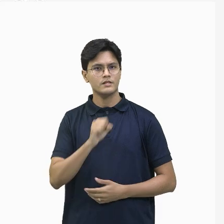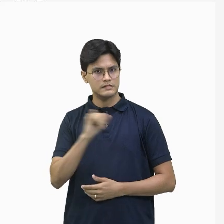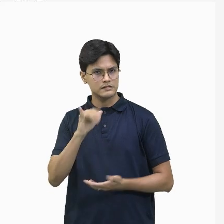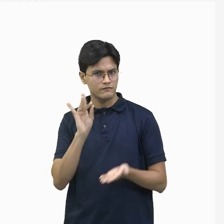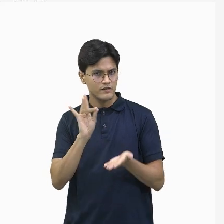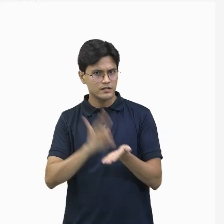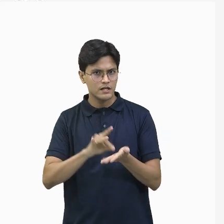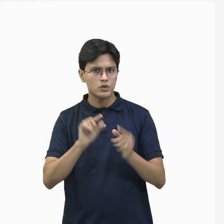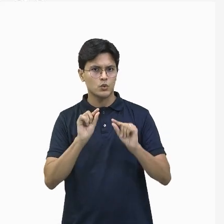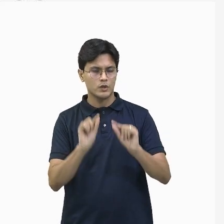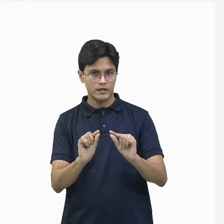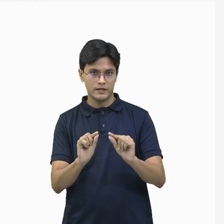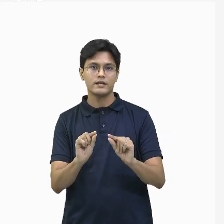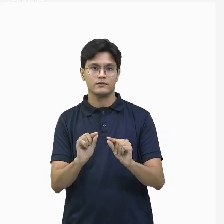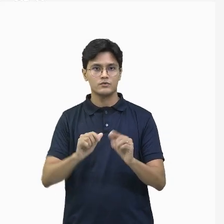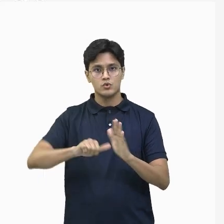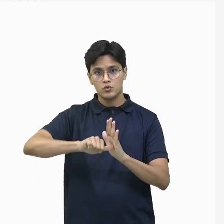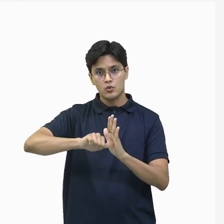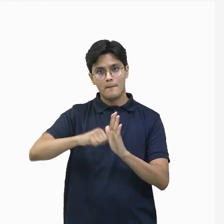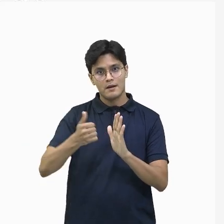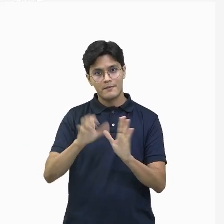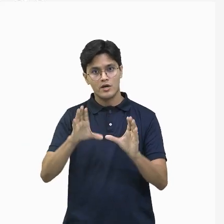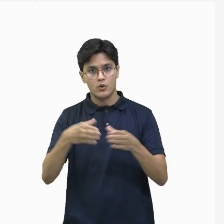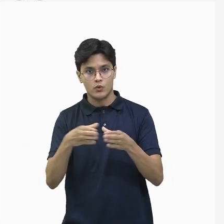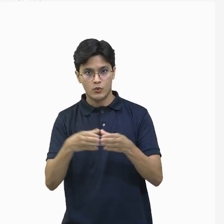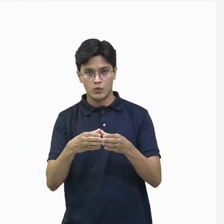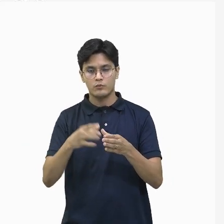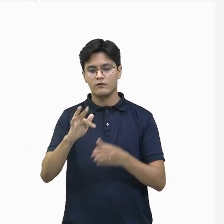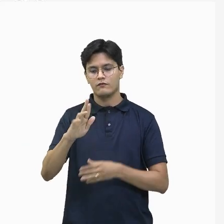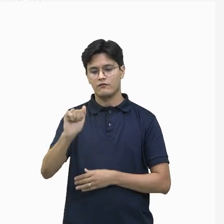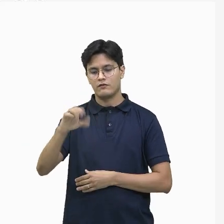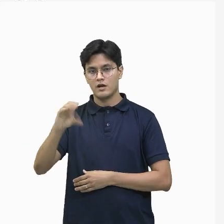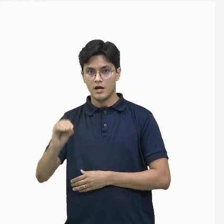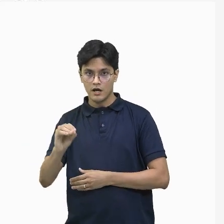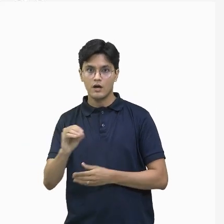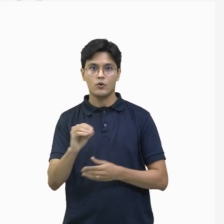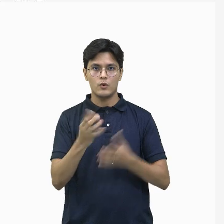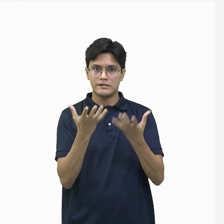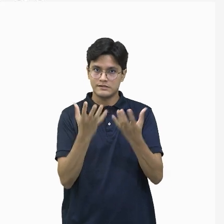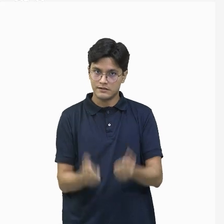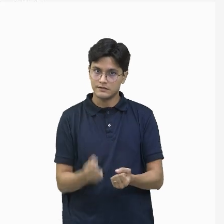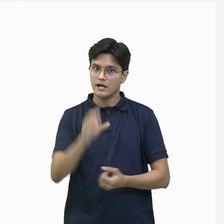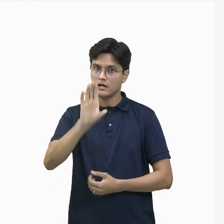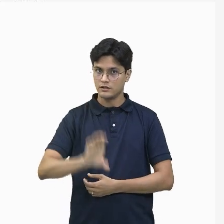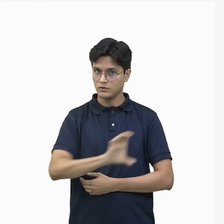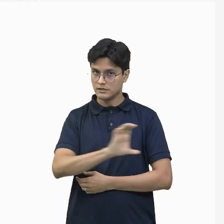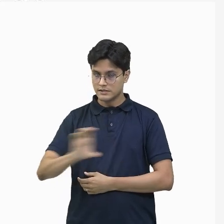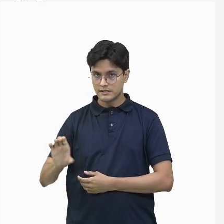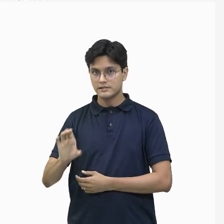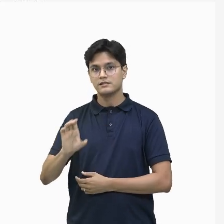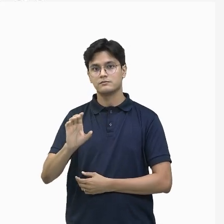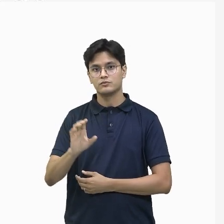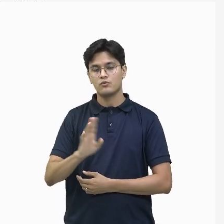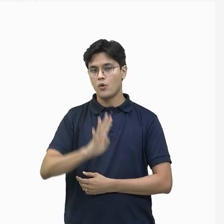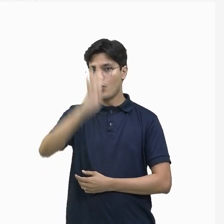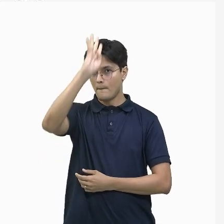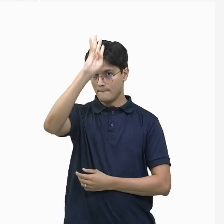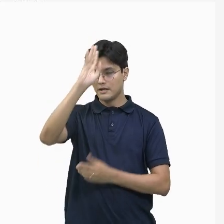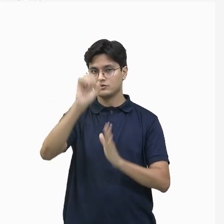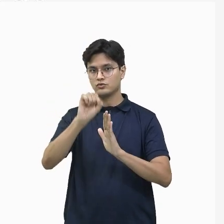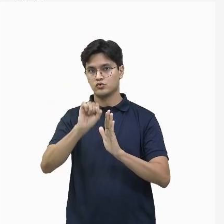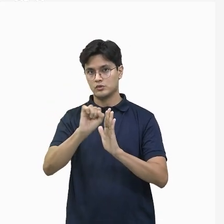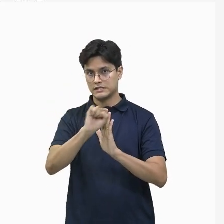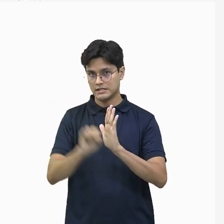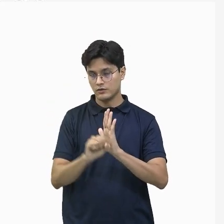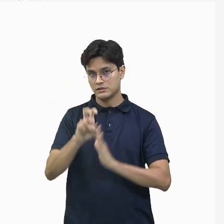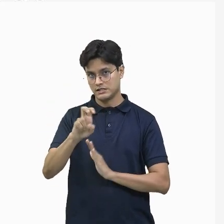primeiros germânicos a se converter também aí ao catolicismo romano em fins do século V.